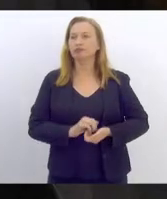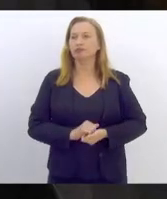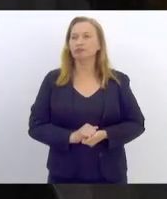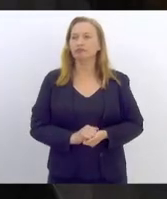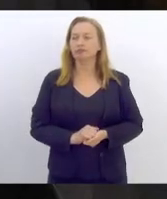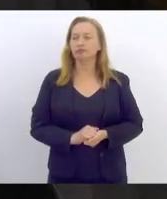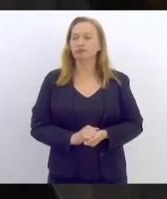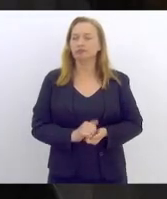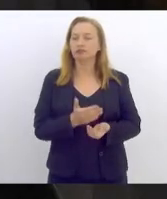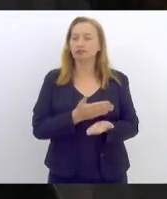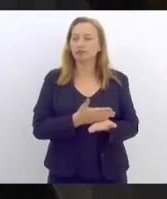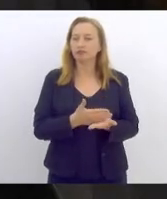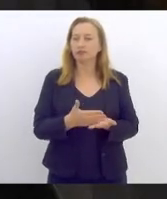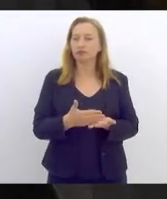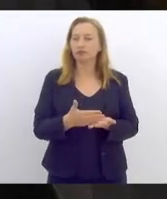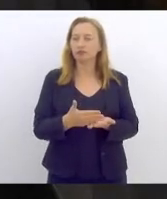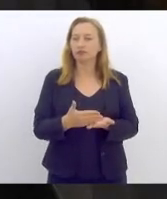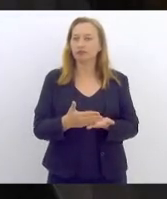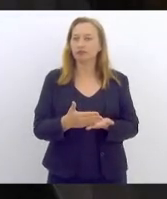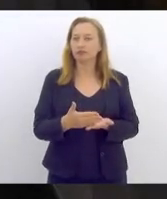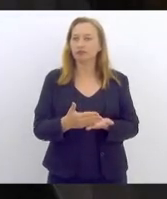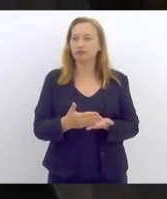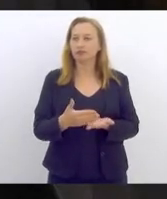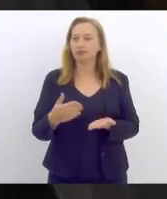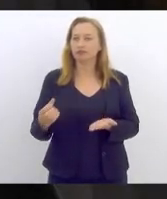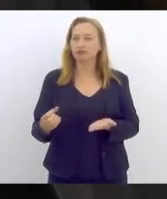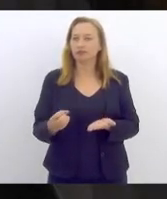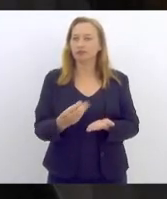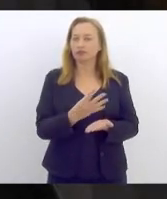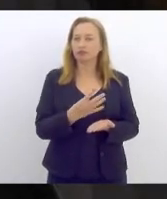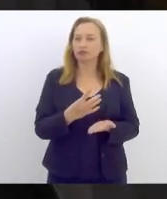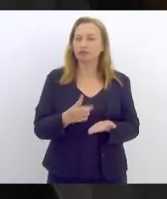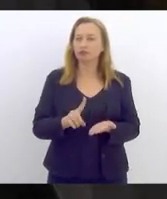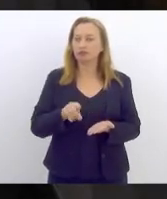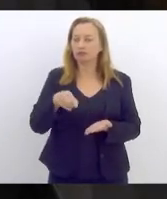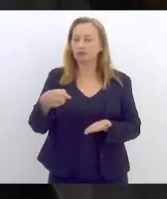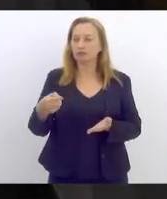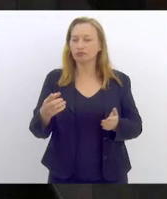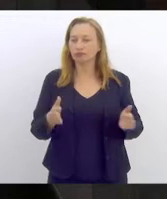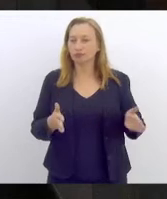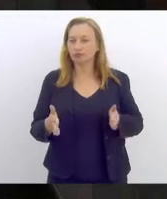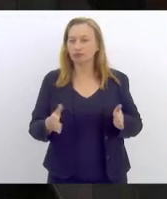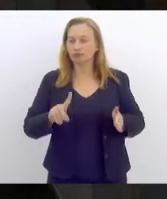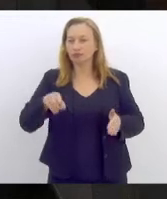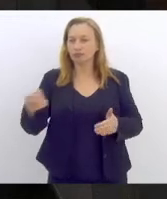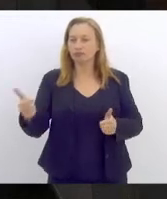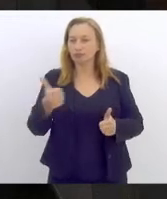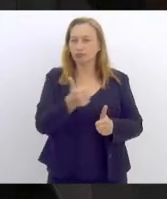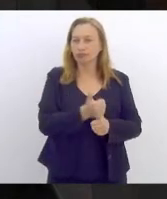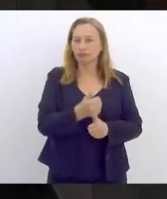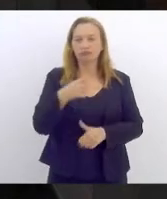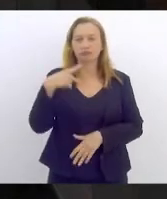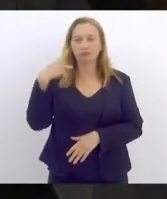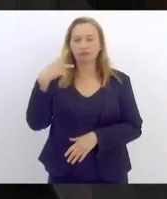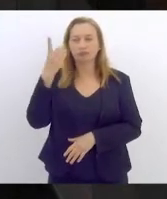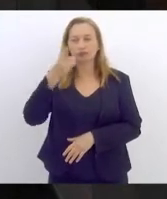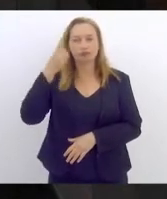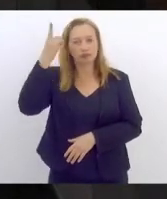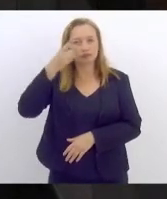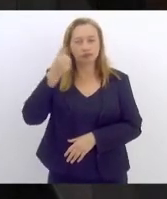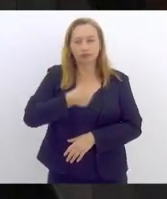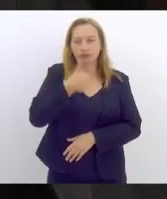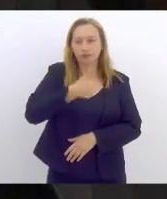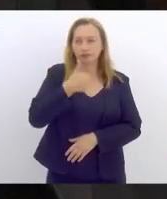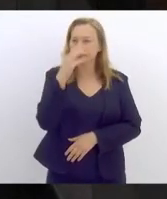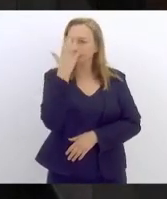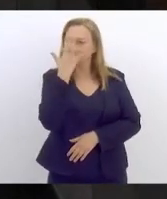e se iniciado inicia-se outro depois da posse dos deputados em primeiro de fevereiro